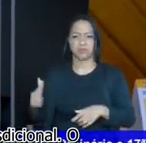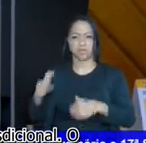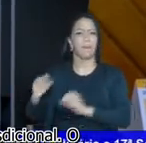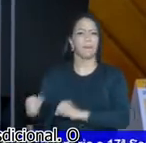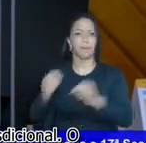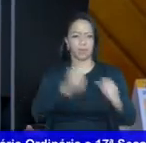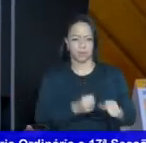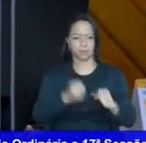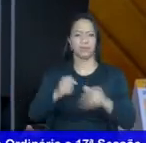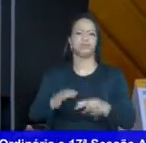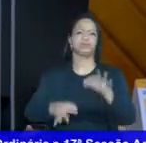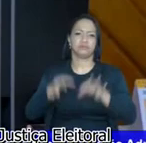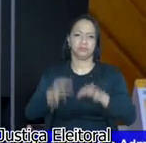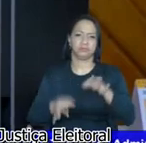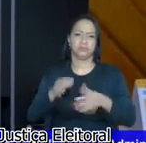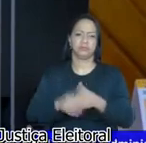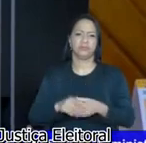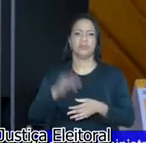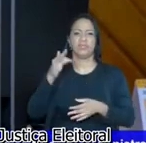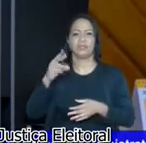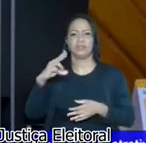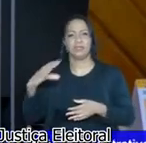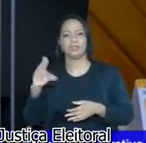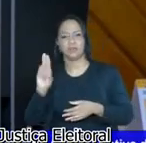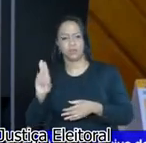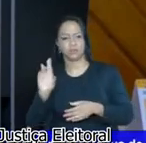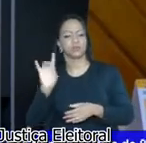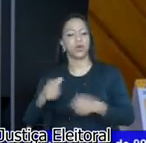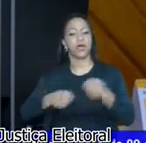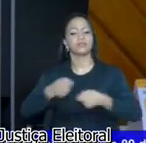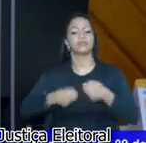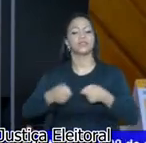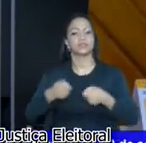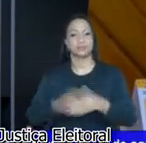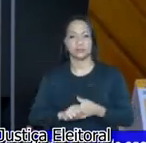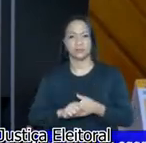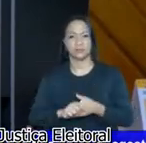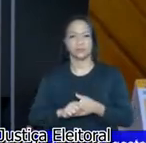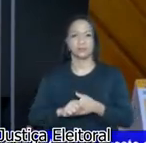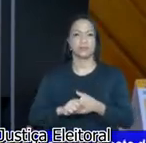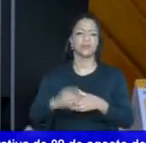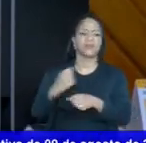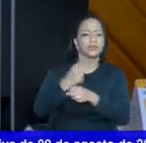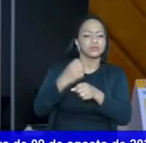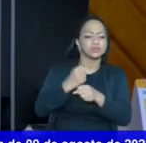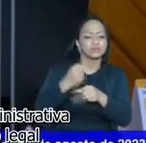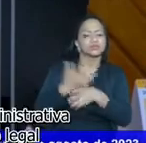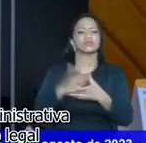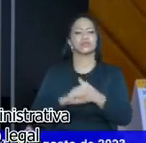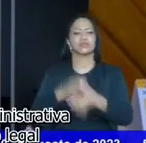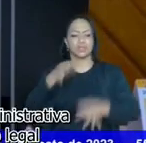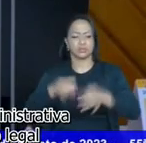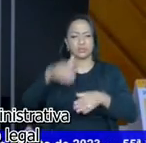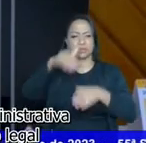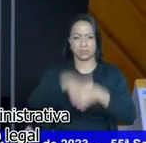poder jurisdicional. O Tribunal de Contas tem natureza administrativa. As contas na Justiça Eleitoral, antigamente,